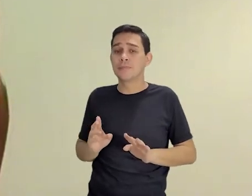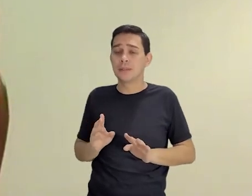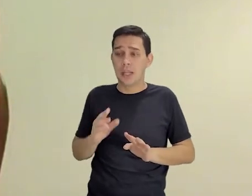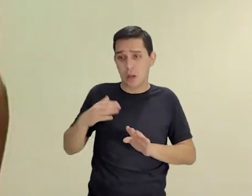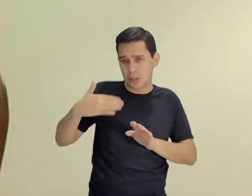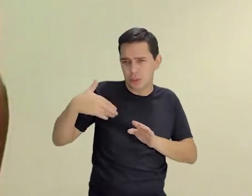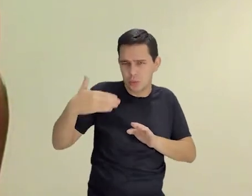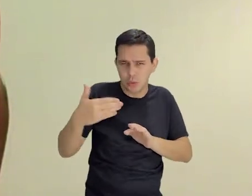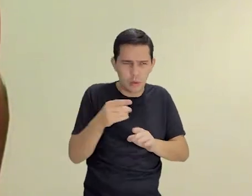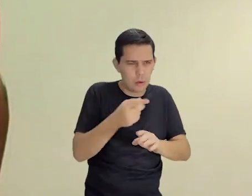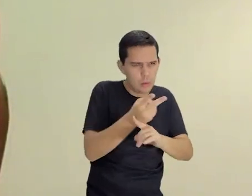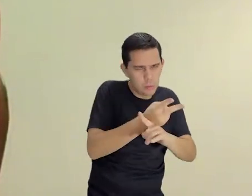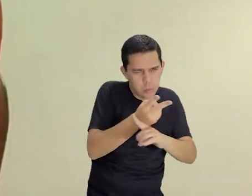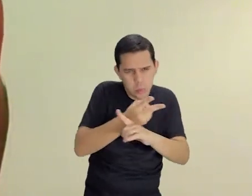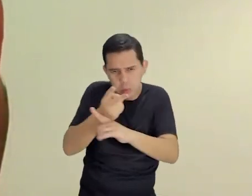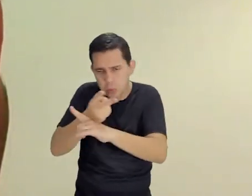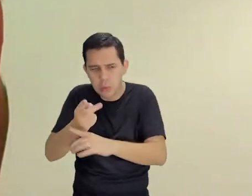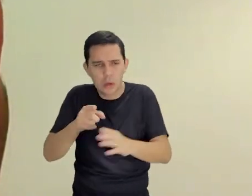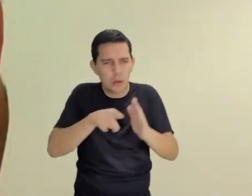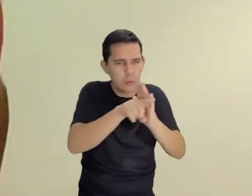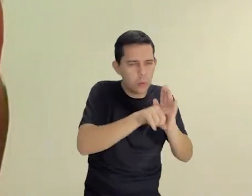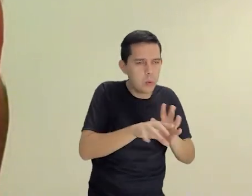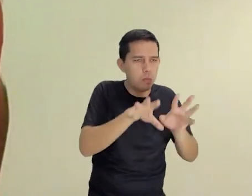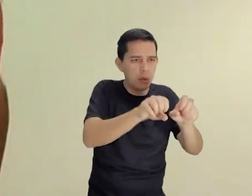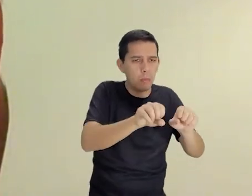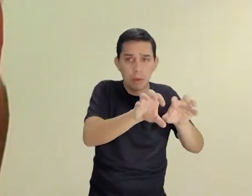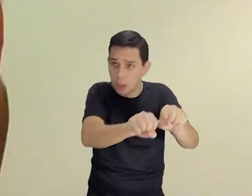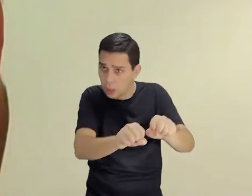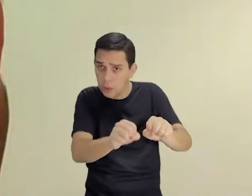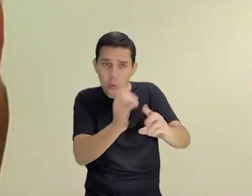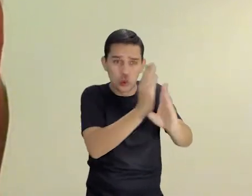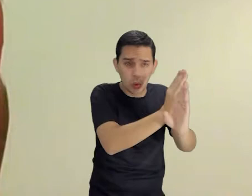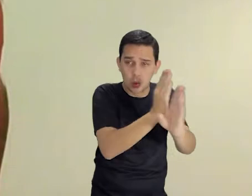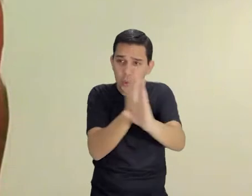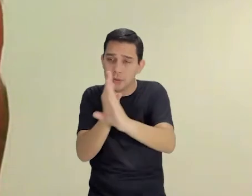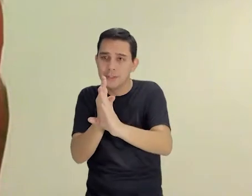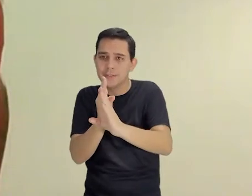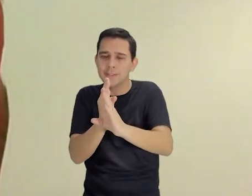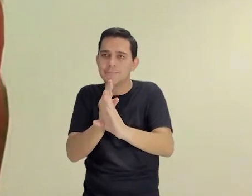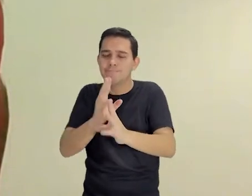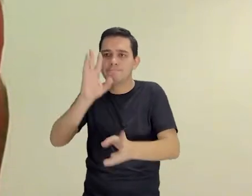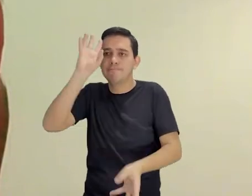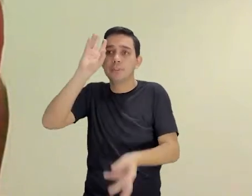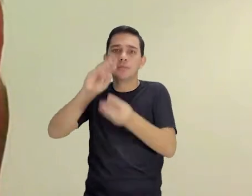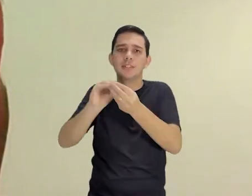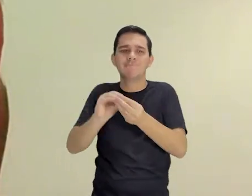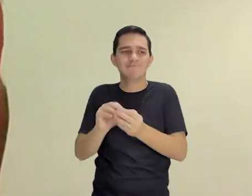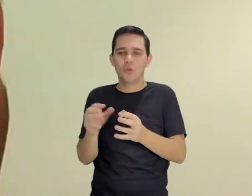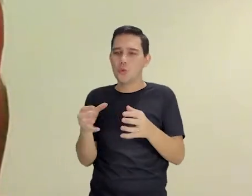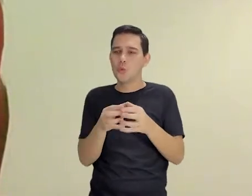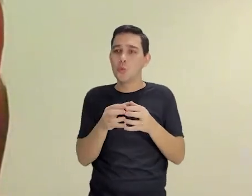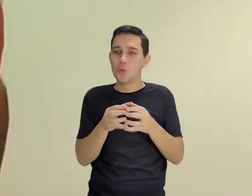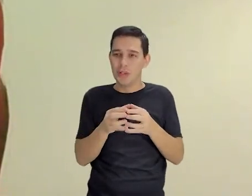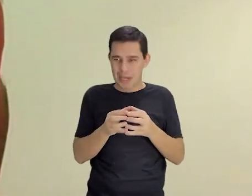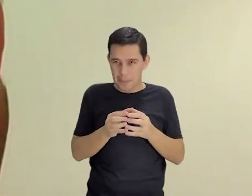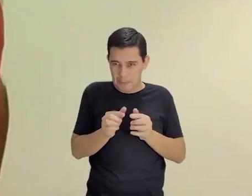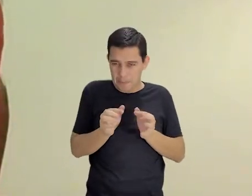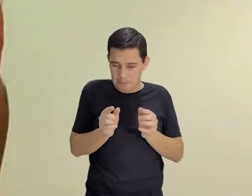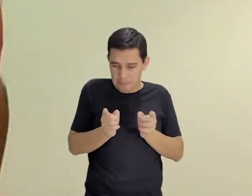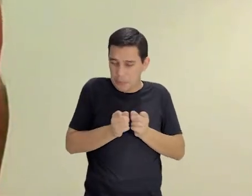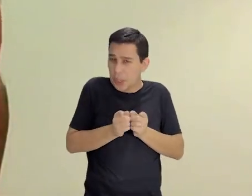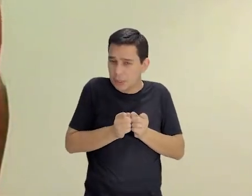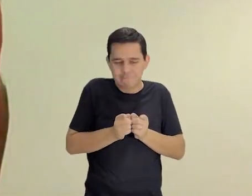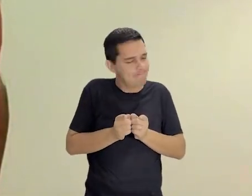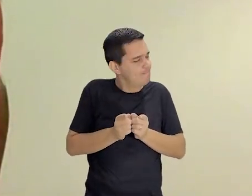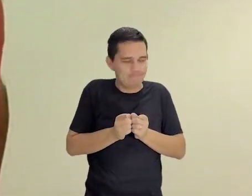da execução da primeira fase, nós vimos que o tamanho dessa organização era muito maior do que a